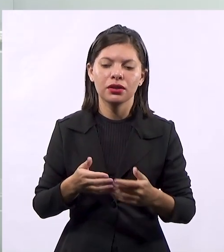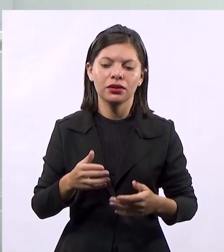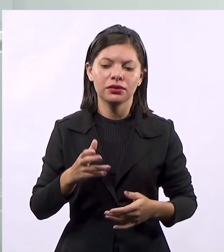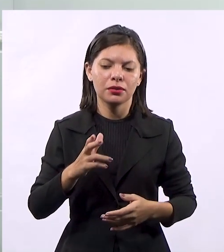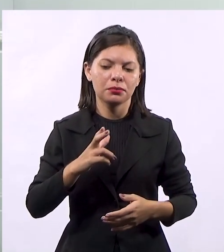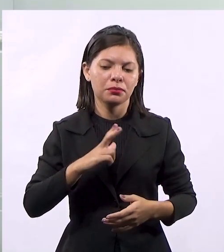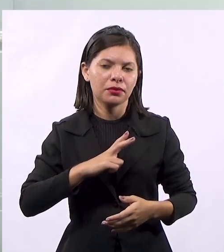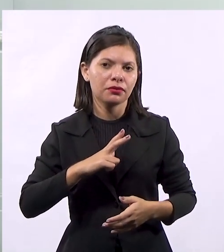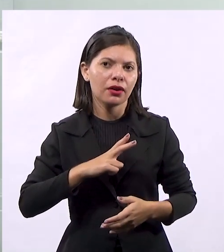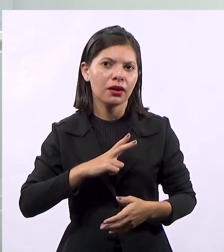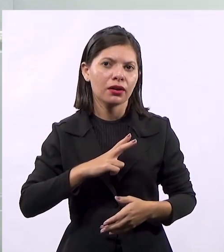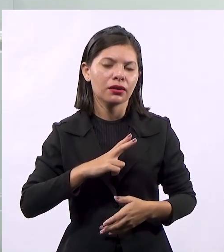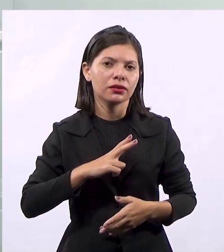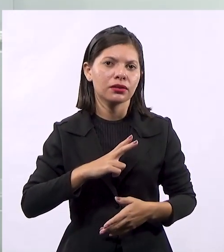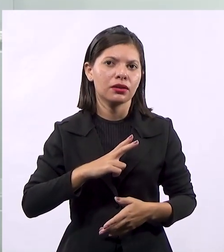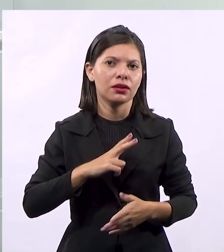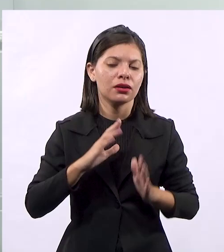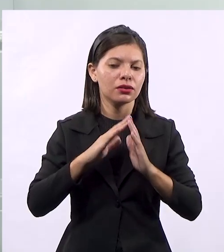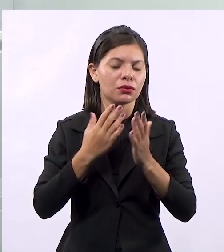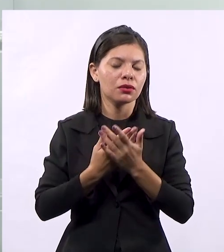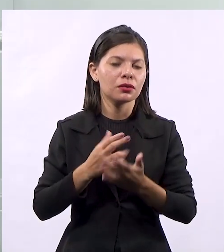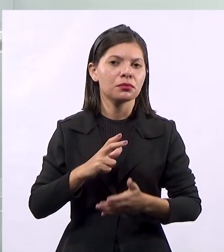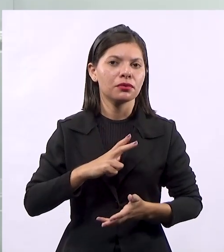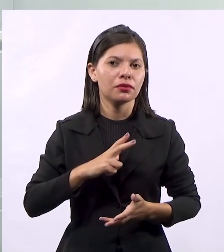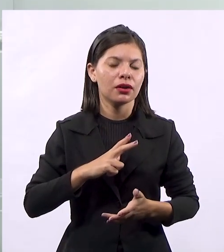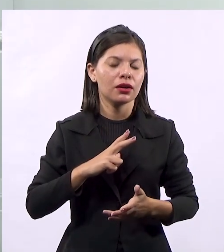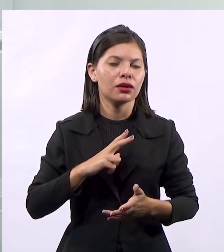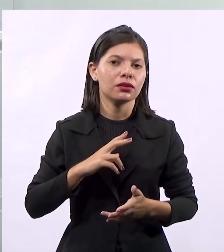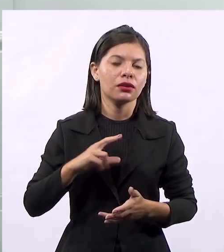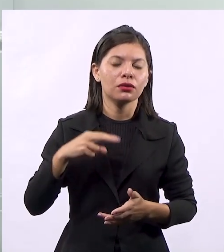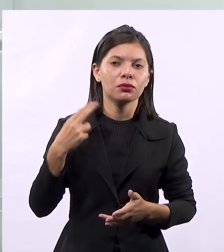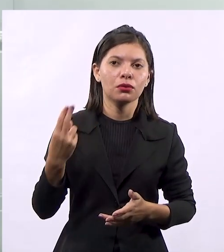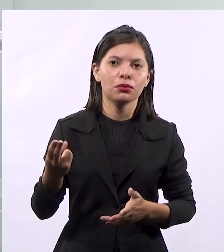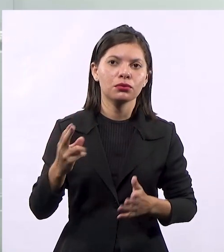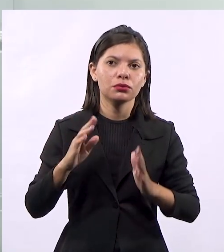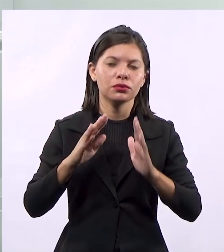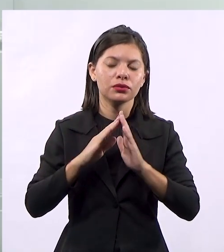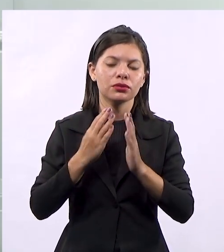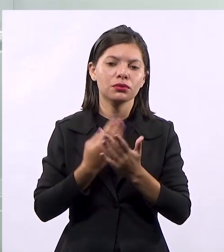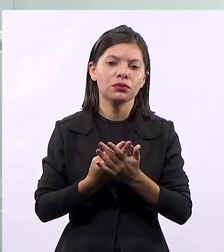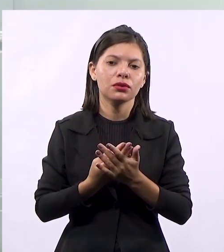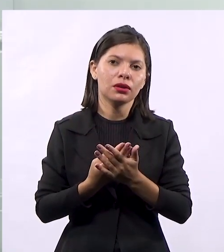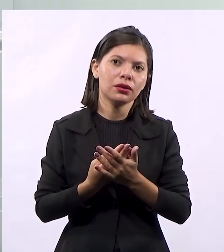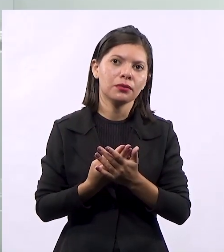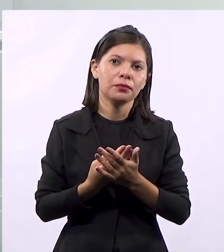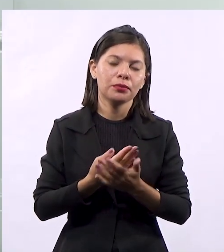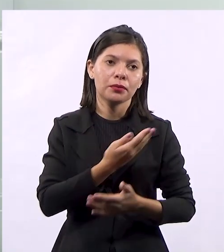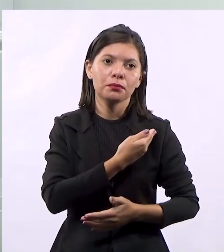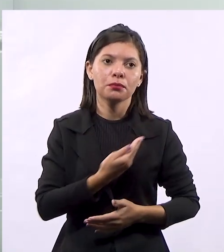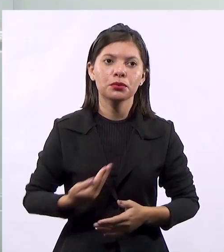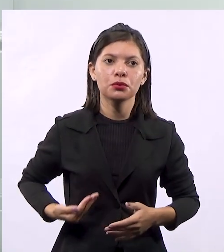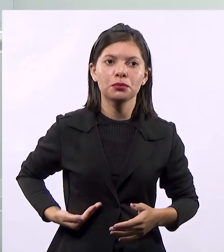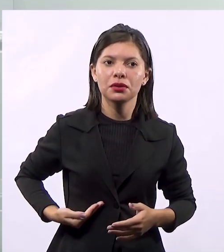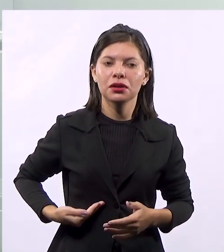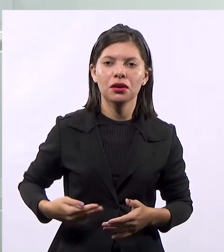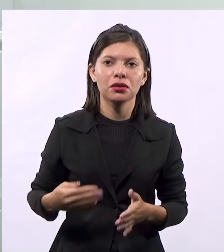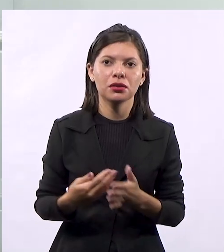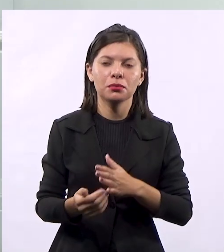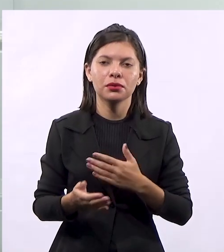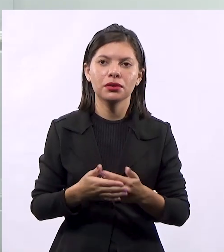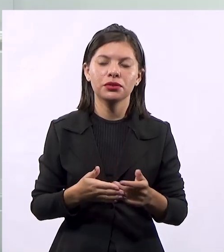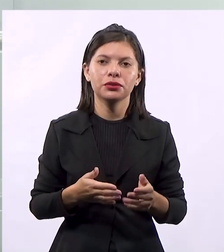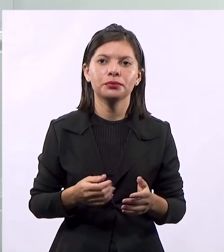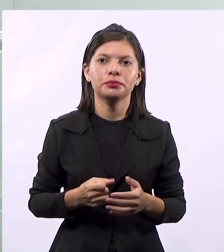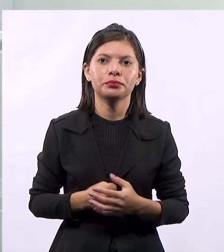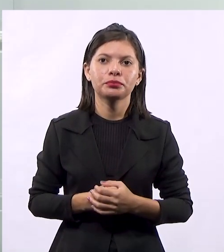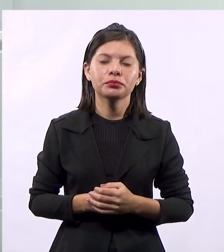a estrutura educacional, especialmente a pública e a privada. Então, independente se é pública ou privada, ela vai ter a liberdade